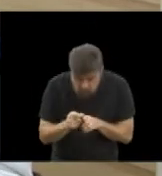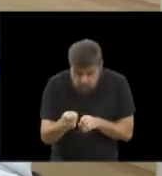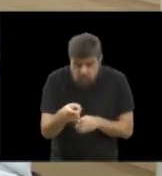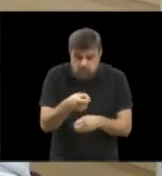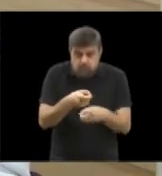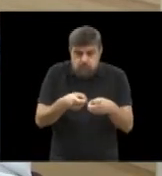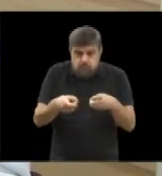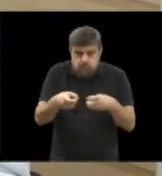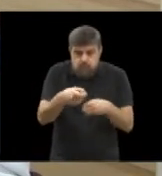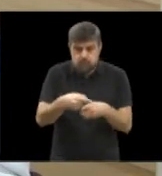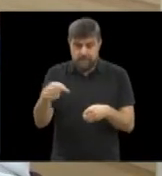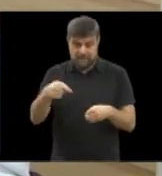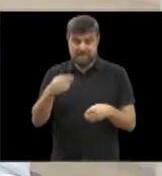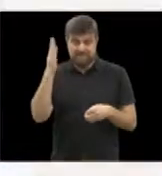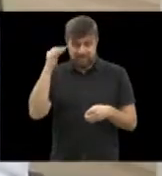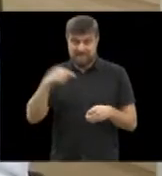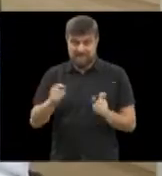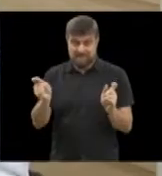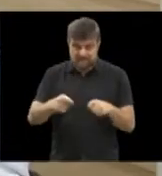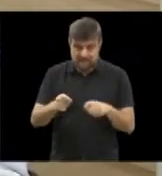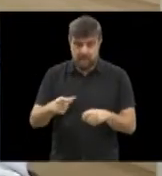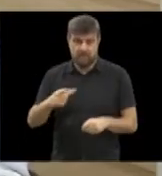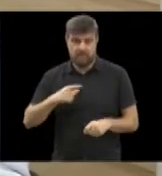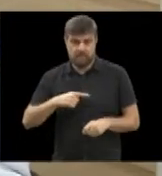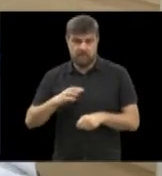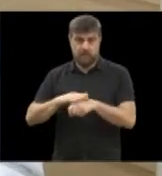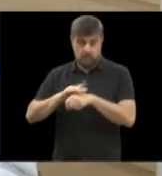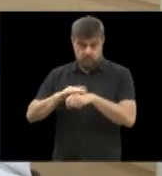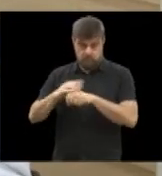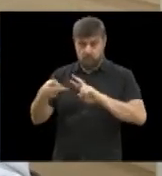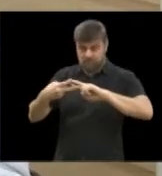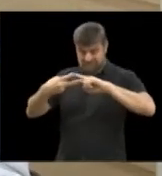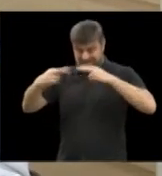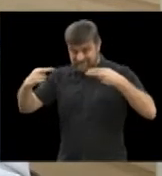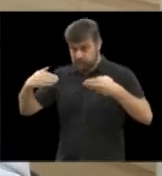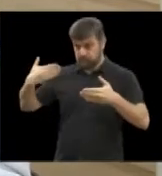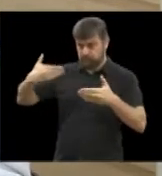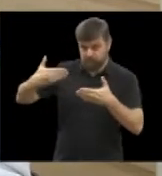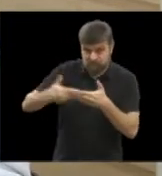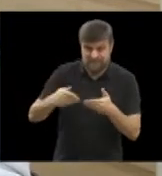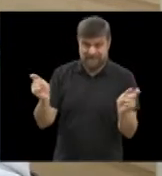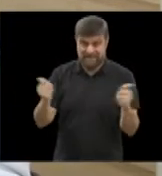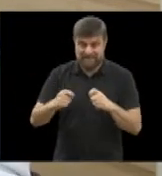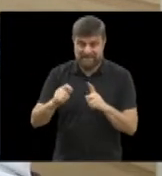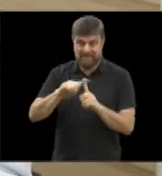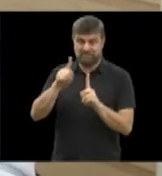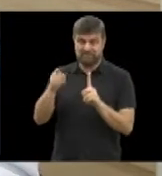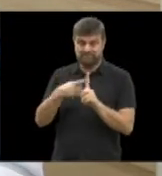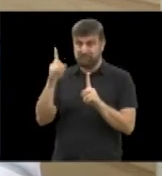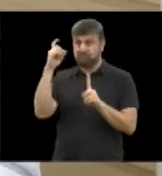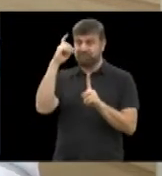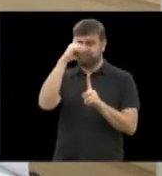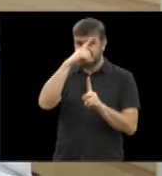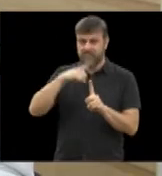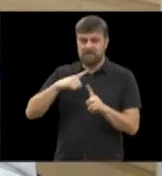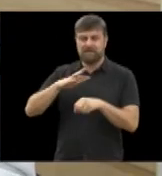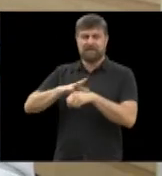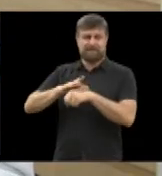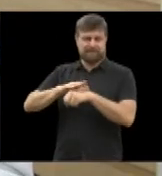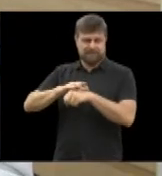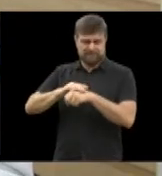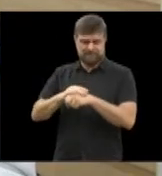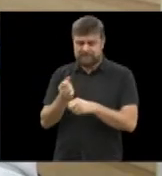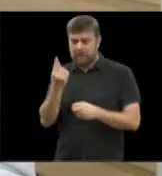tem capacidade fértil ou não. Existem algumas doenças genéticas que podem interferir na fertilidade, né? Tem algumas síndromes que